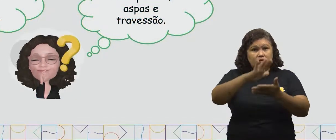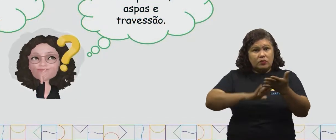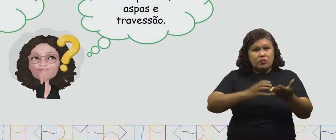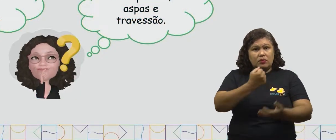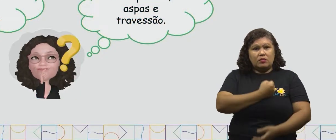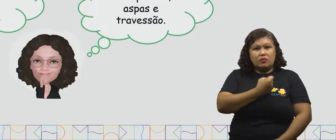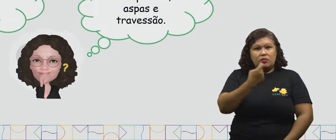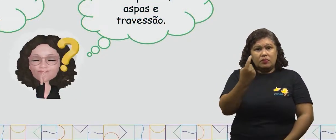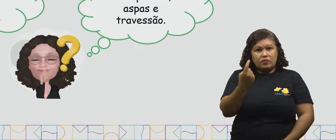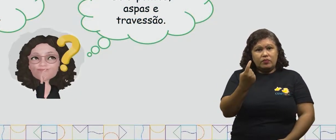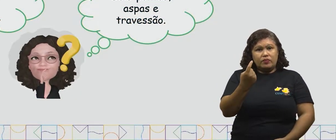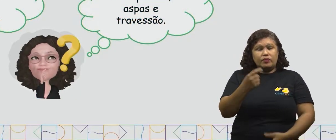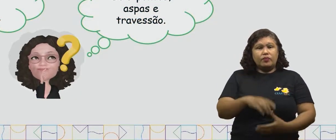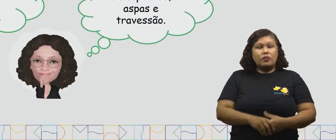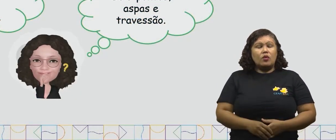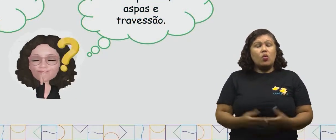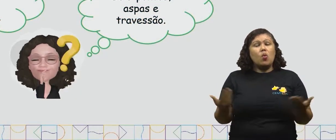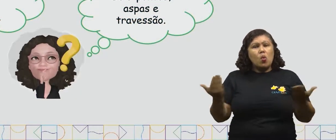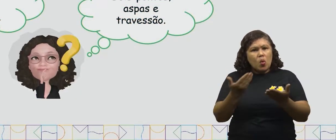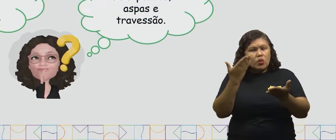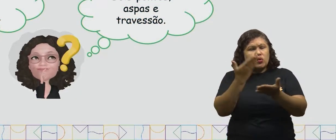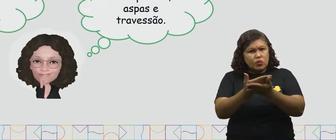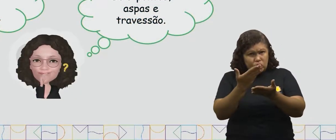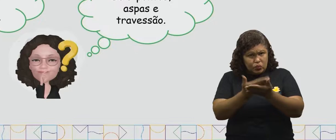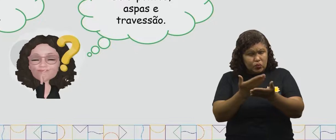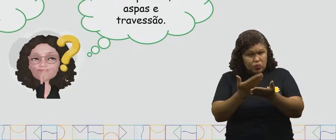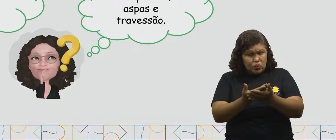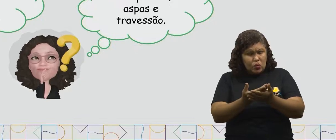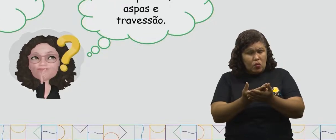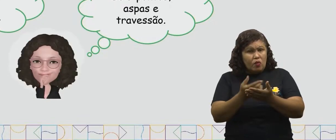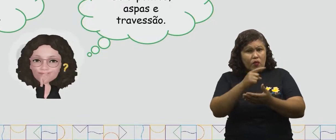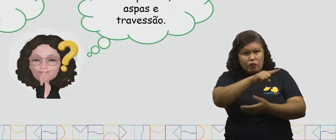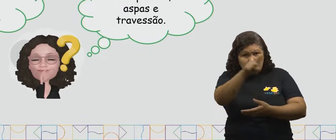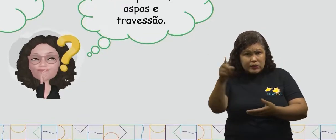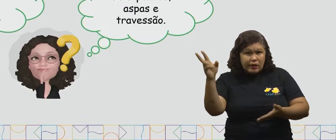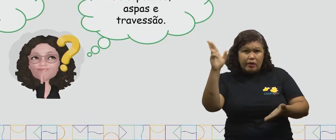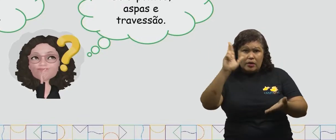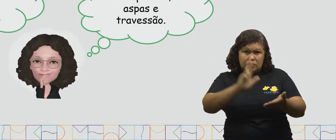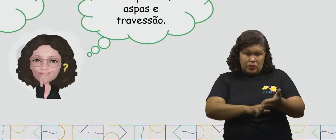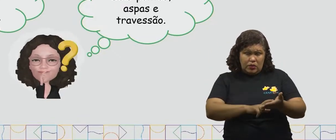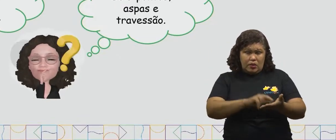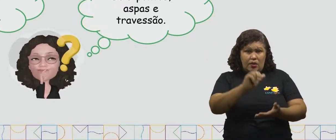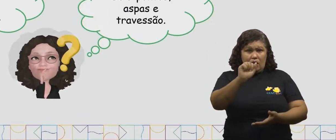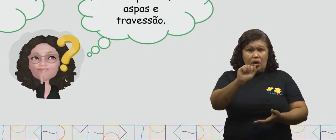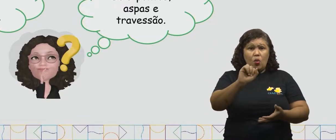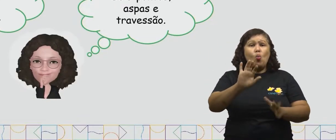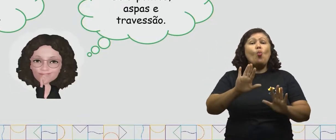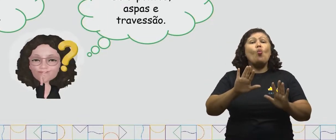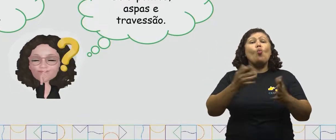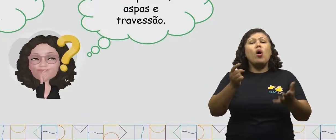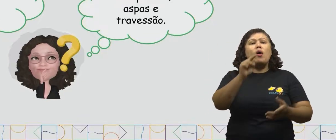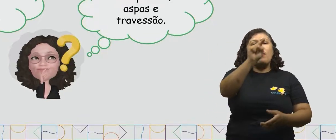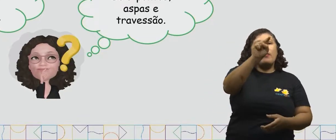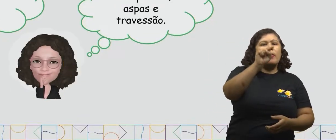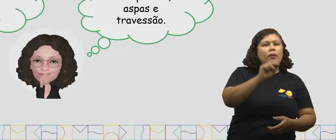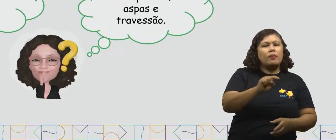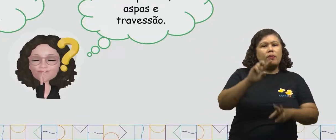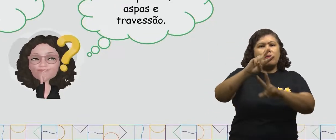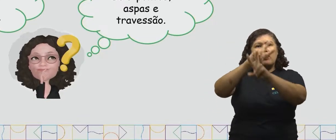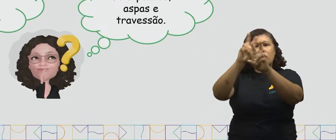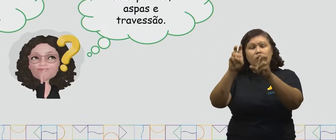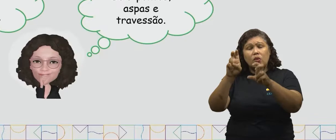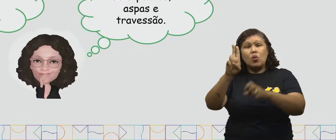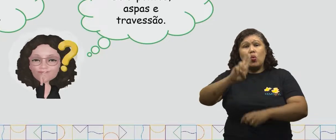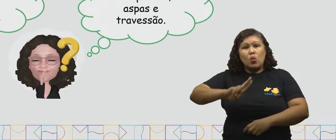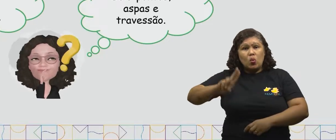Atividade número 1. De acordo com a aula de hoje, responda. Letra A. Quais as pontuações utilizadas em um